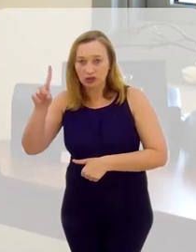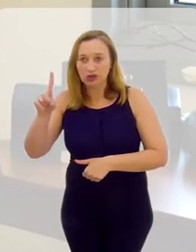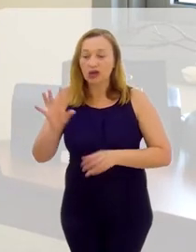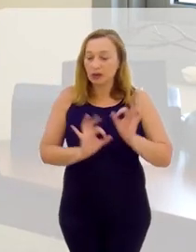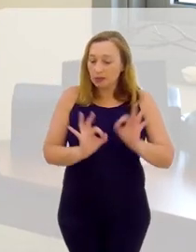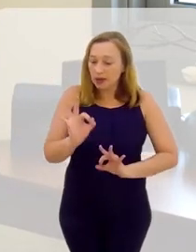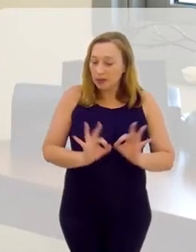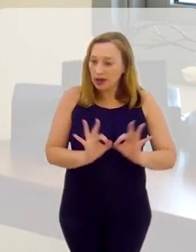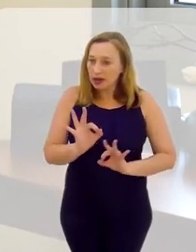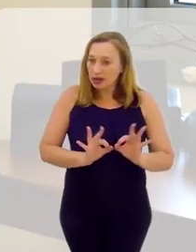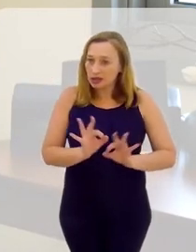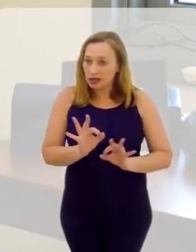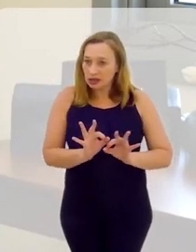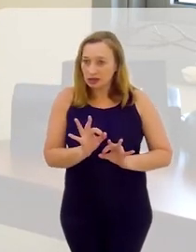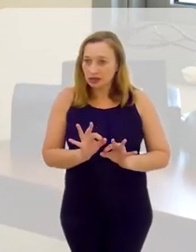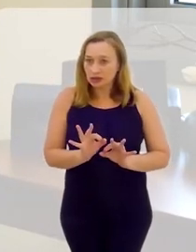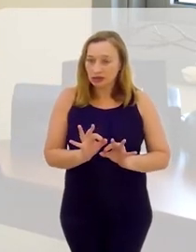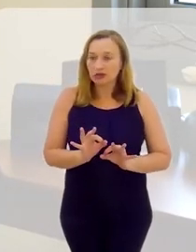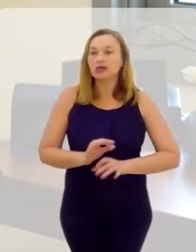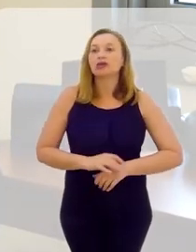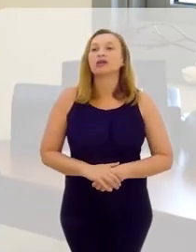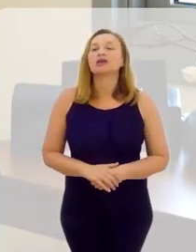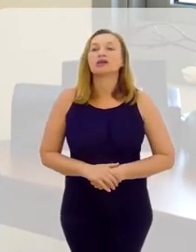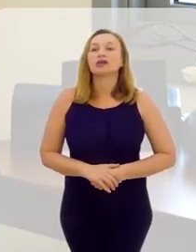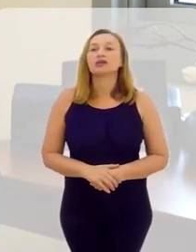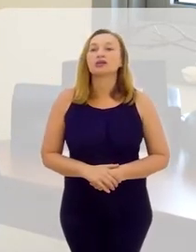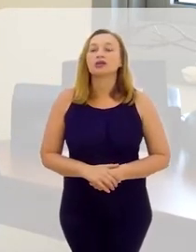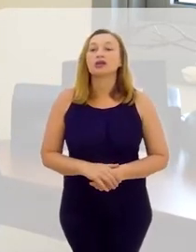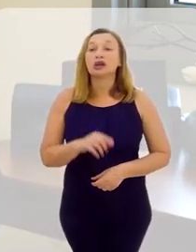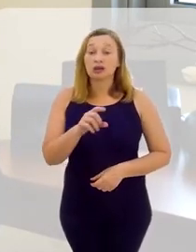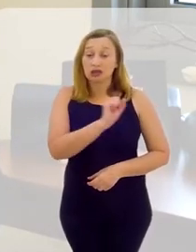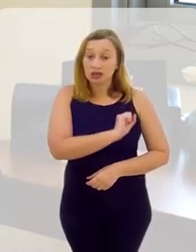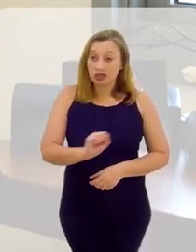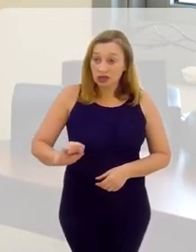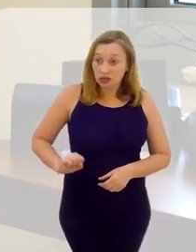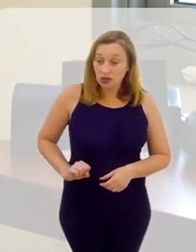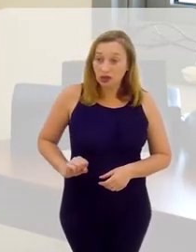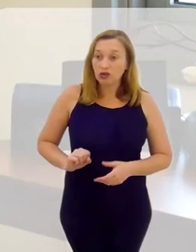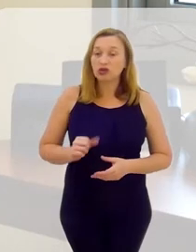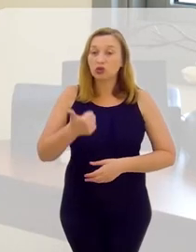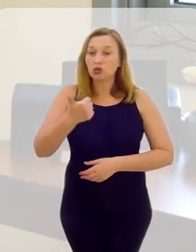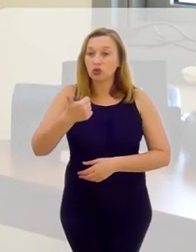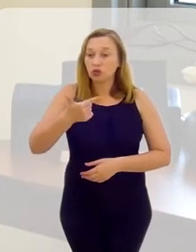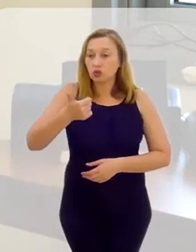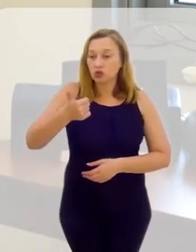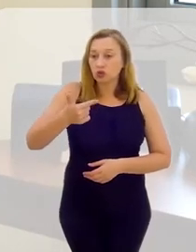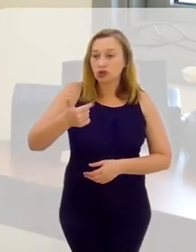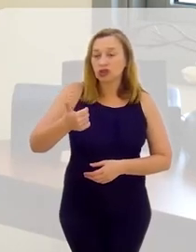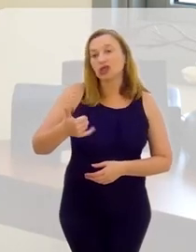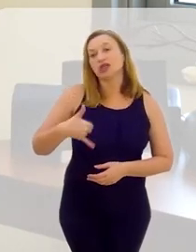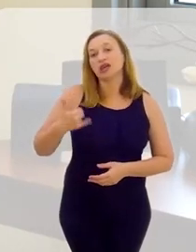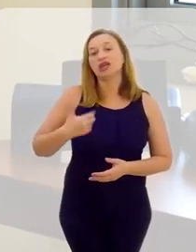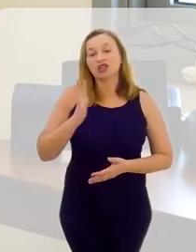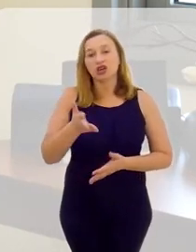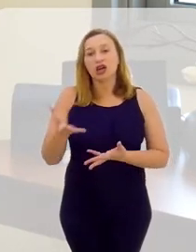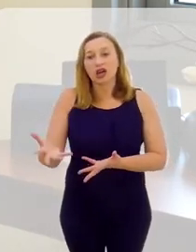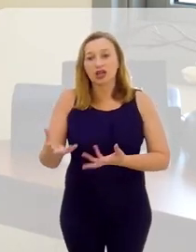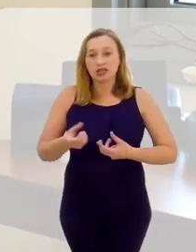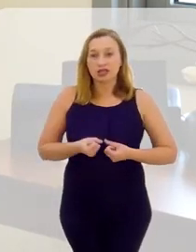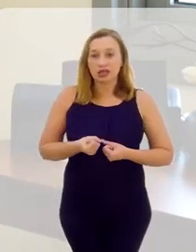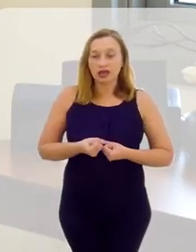sacerdócio preparatório, que nós chamamos de sacerdócio arônico. Esse sacerdócio, o rapaz, ele com 12 anos, já